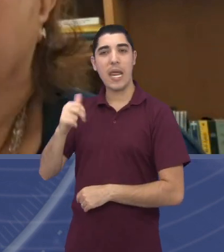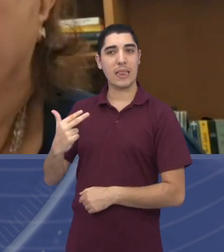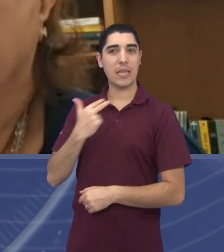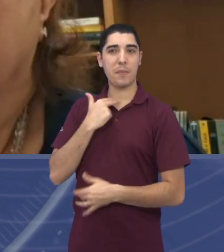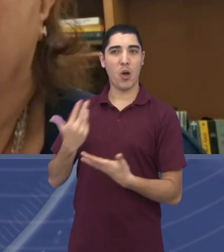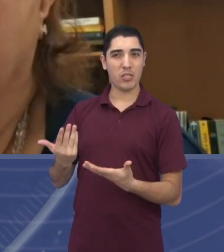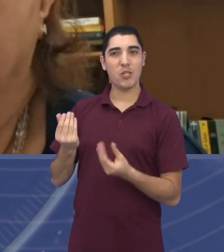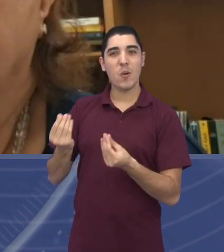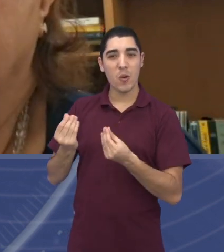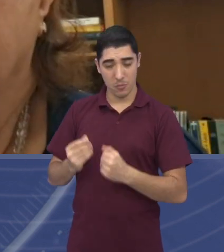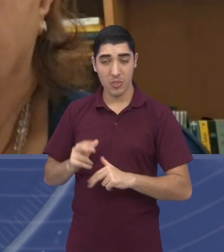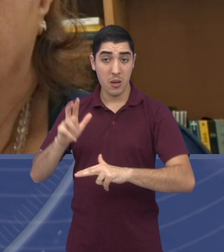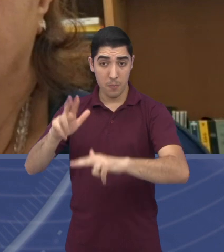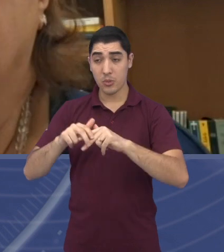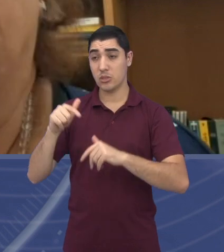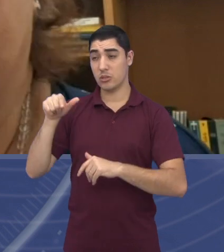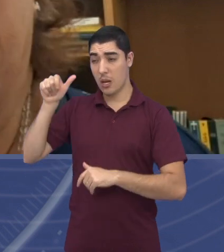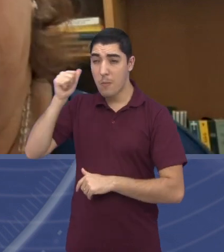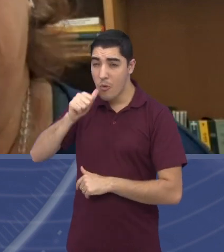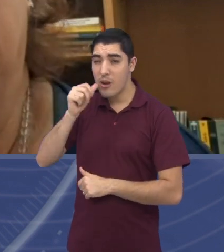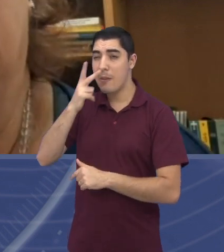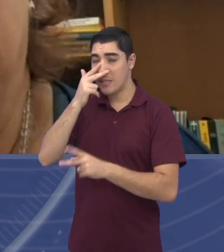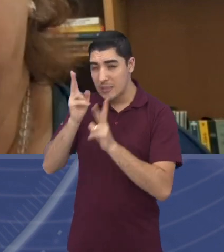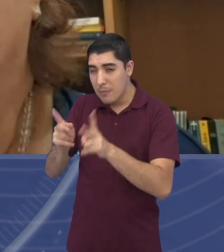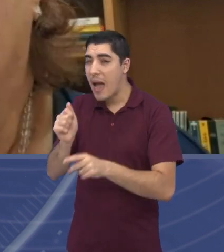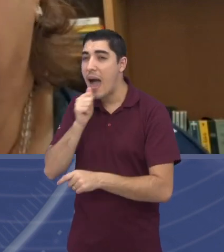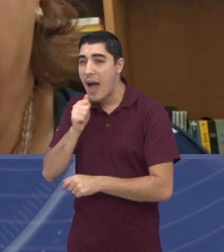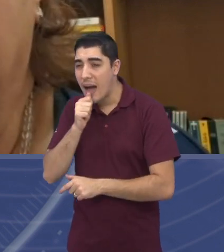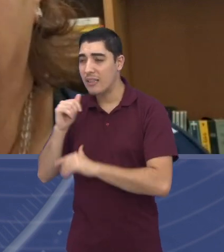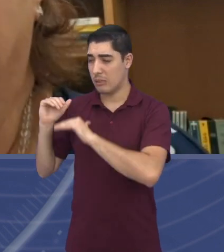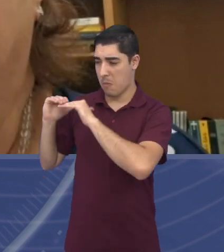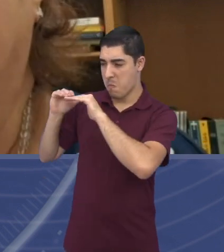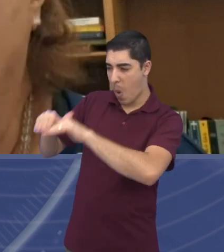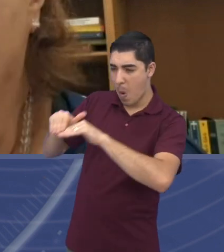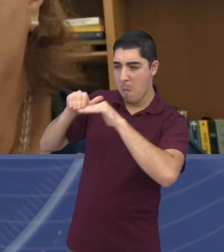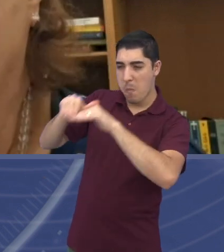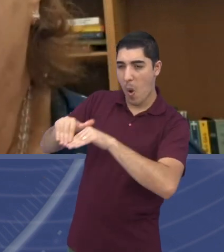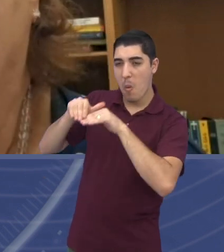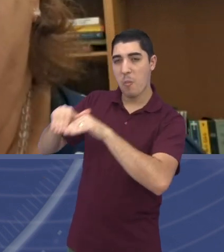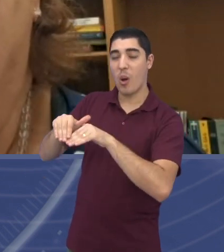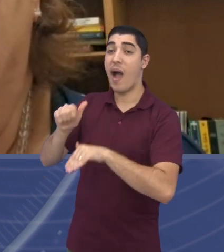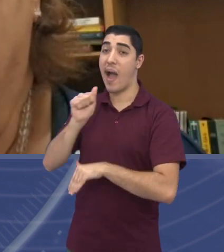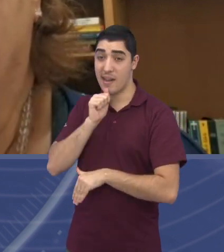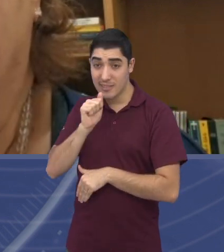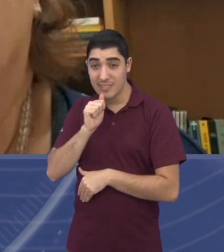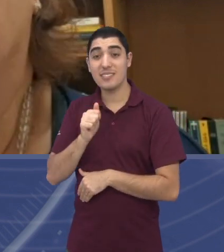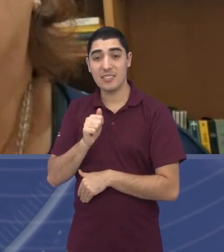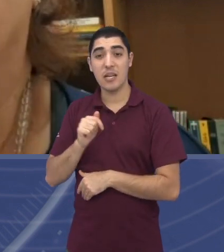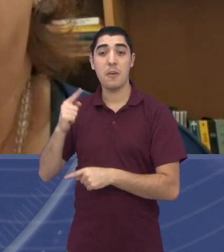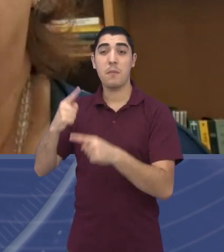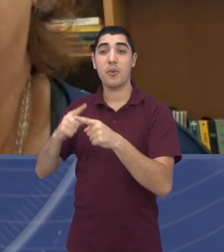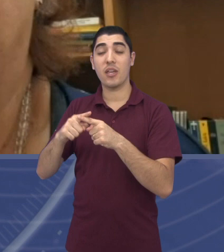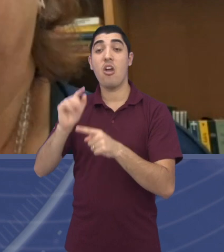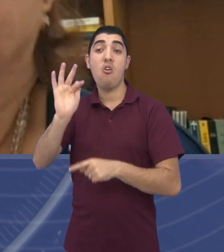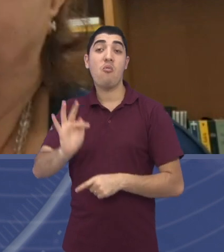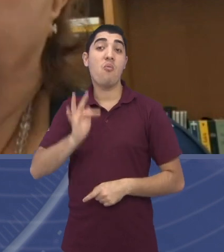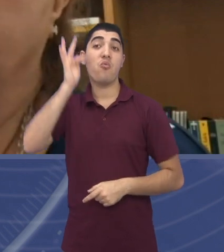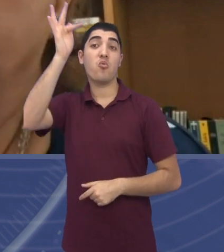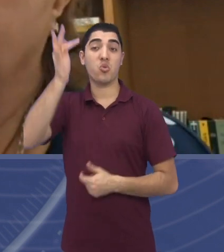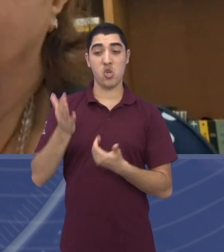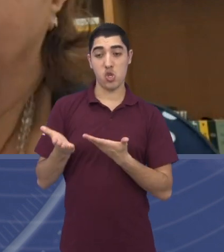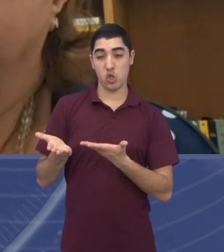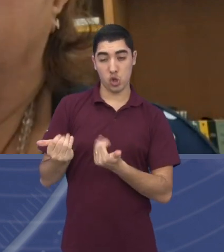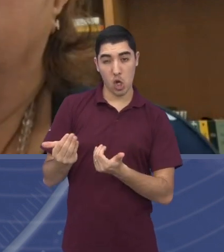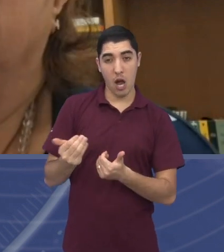nossa sexualidade muito reprimida, ainda até hoje, porque fica uma coisa do destino da